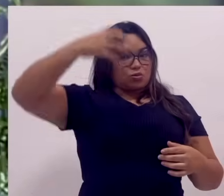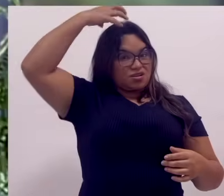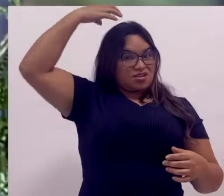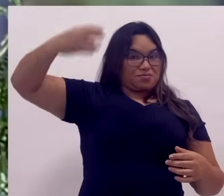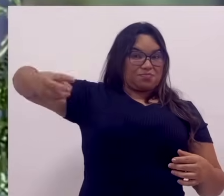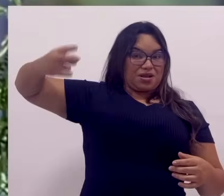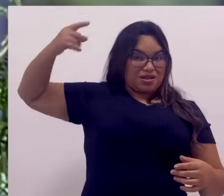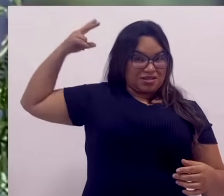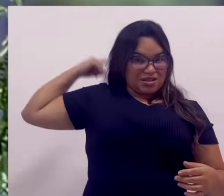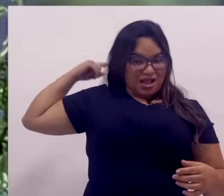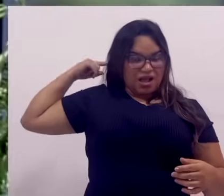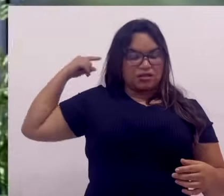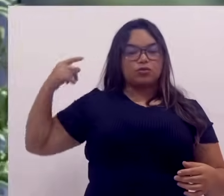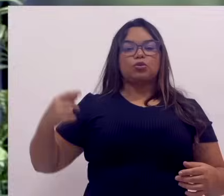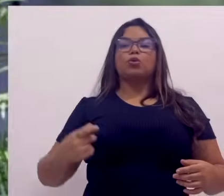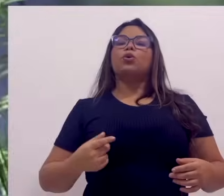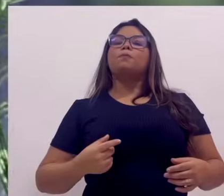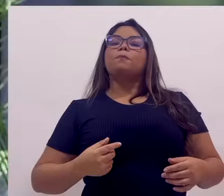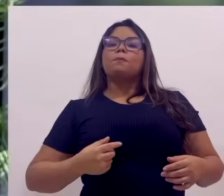sucedeu